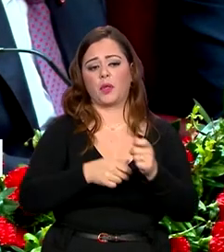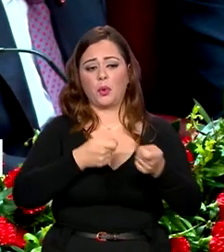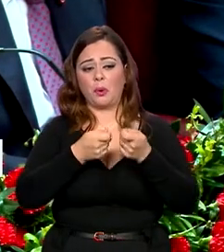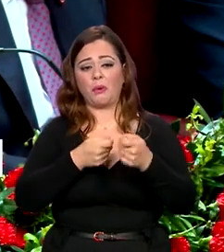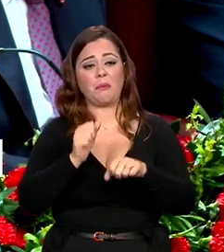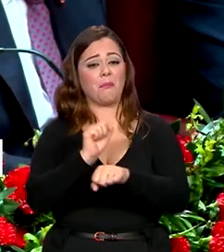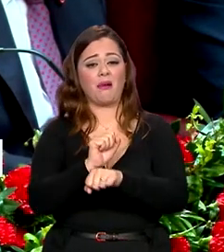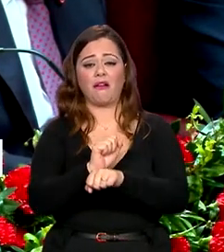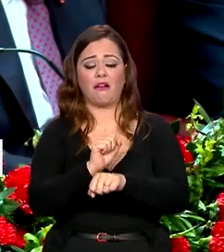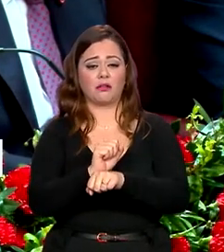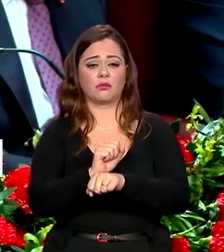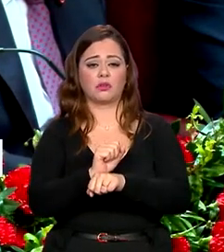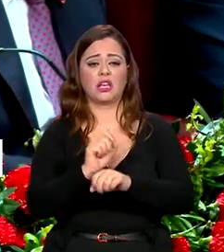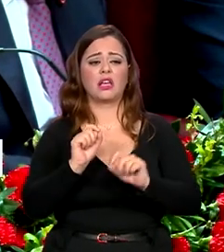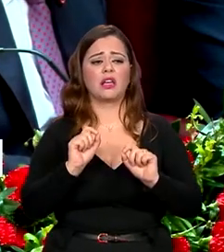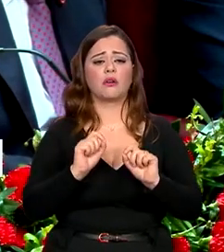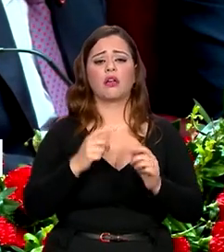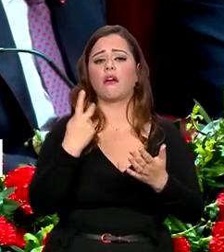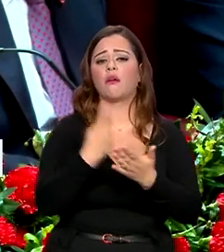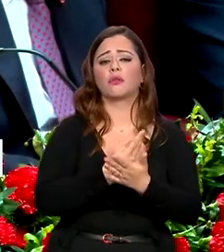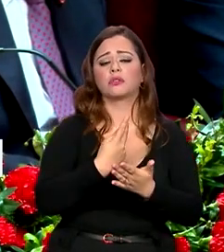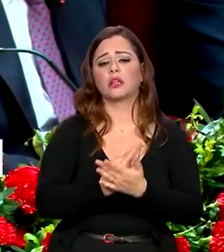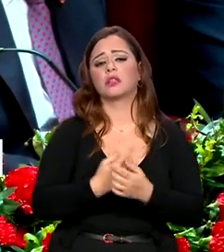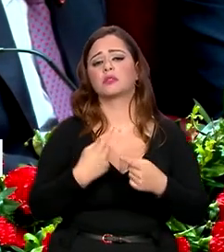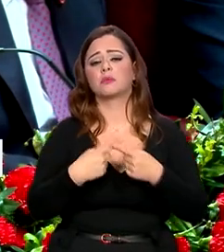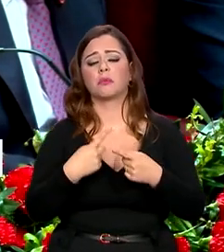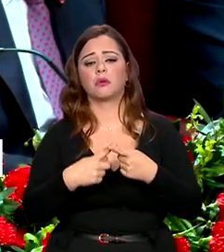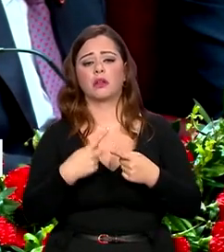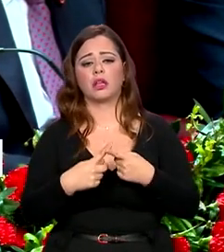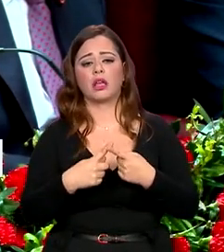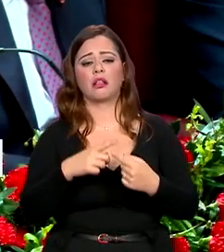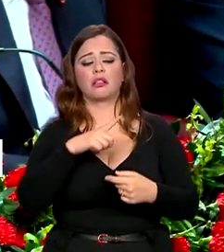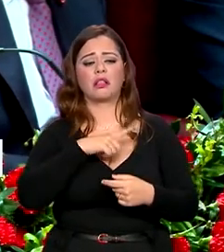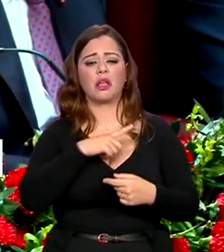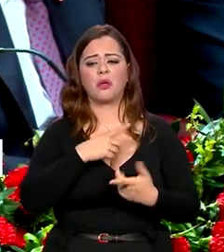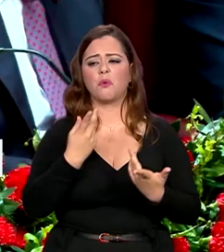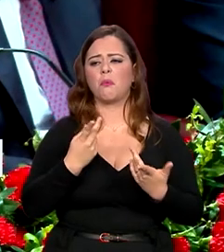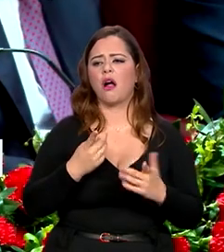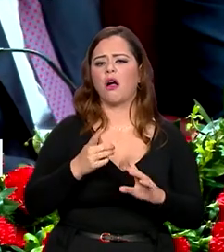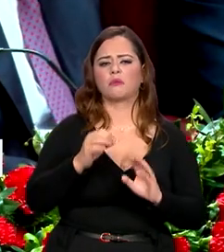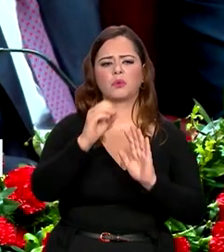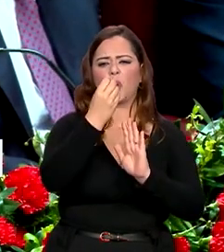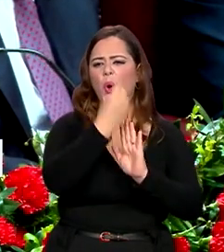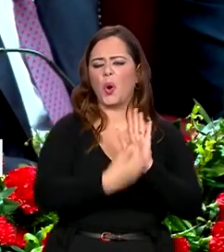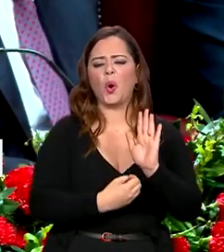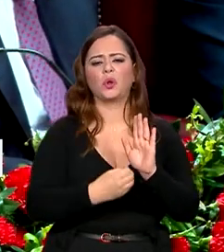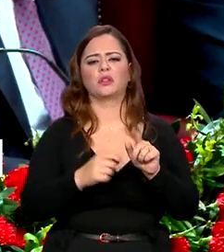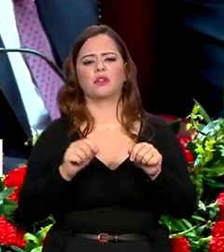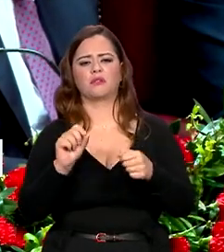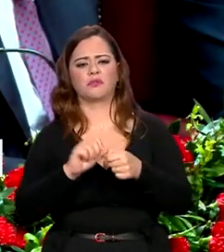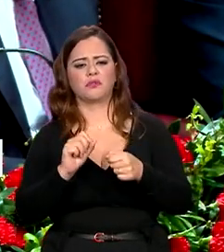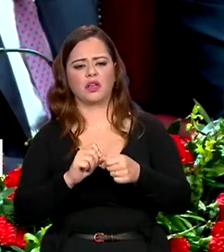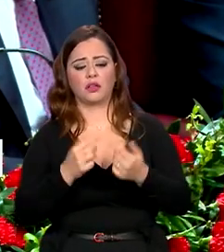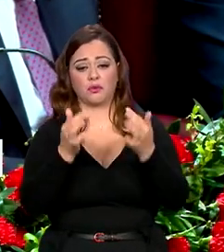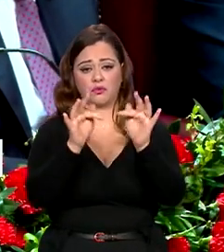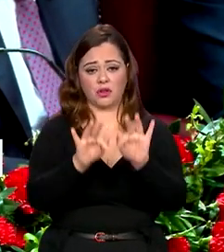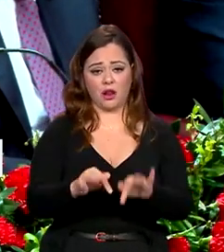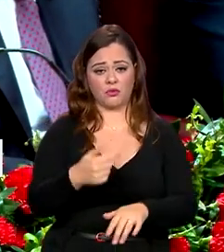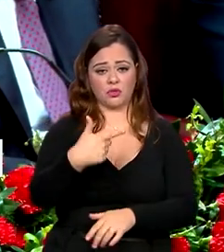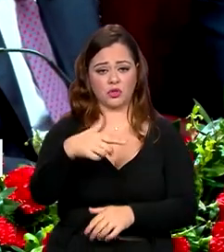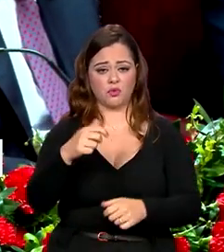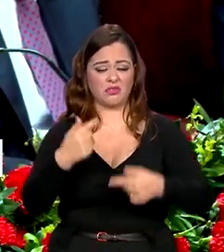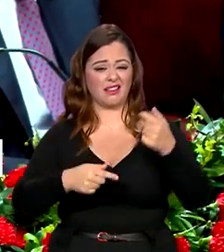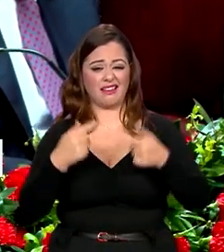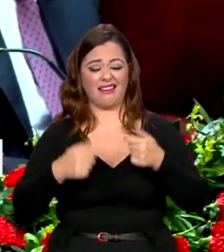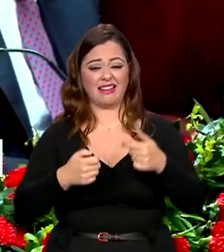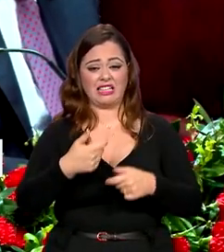paralisado. Isso ocorre porque sua composição, determinada ao fim da Segunda Guerra Mundial, 78